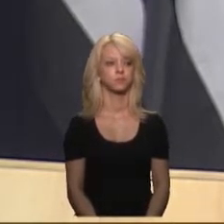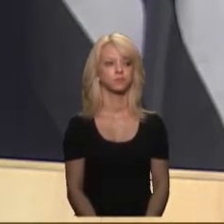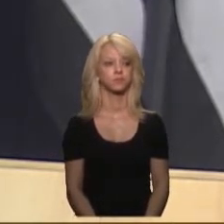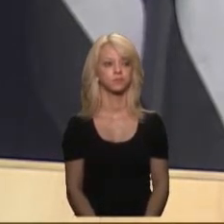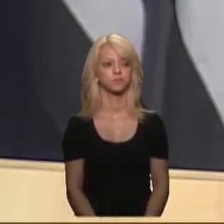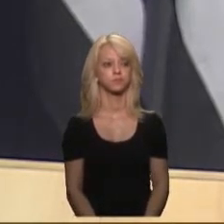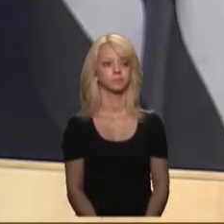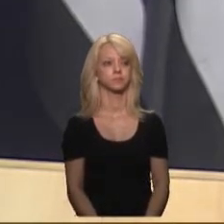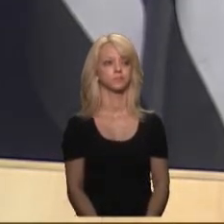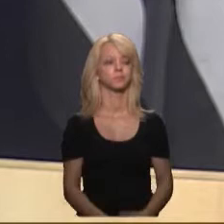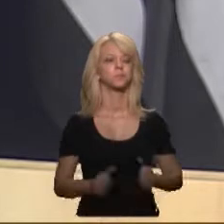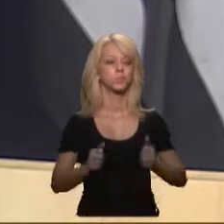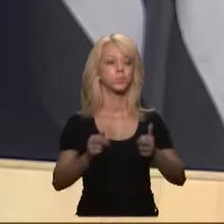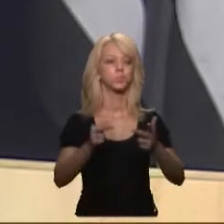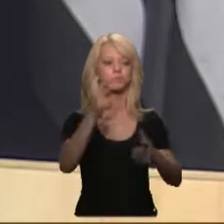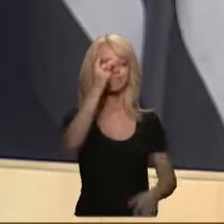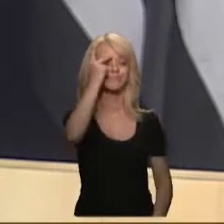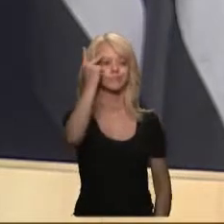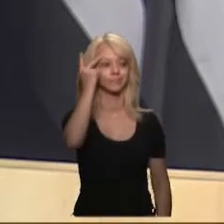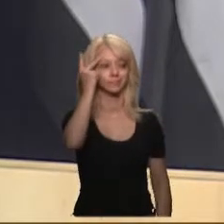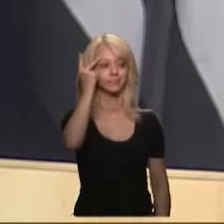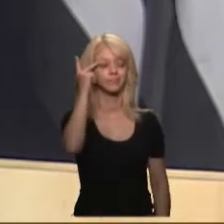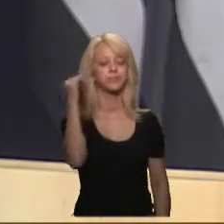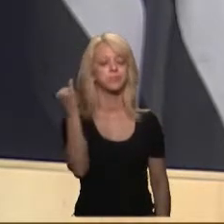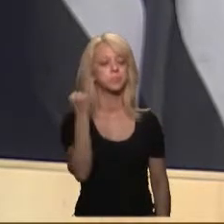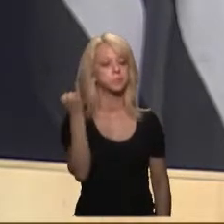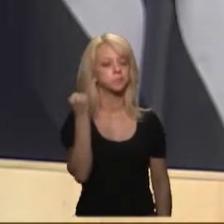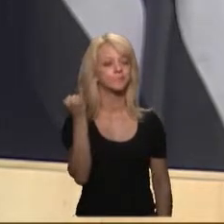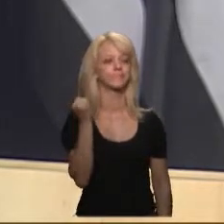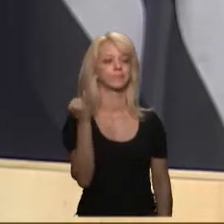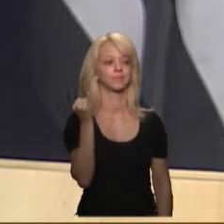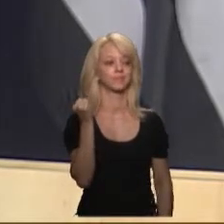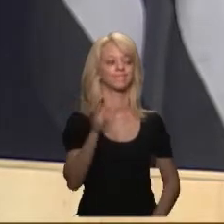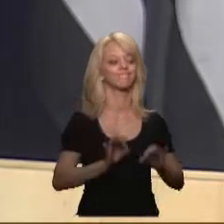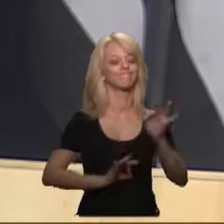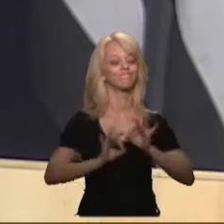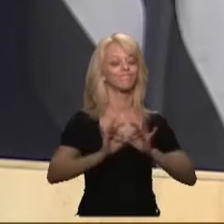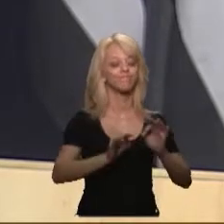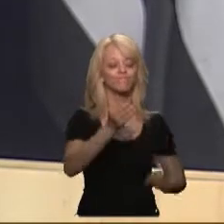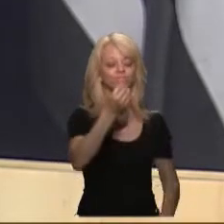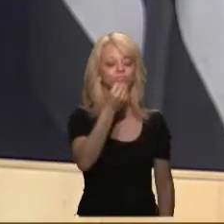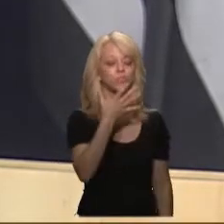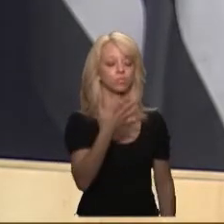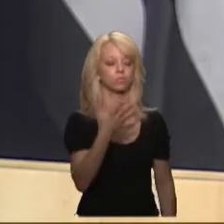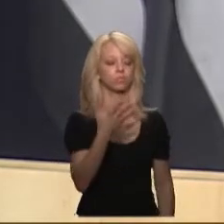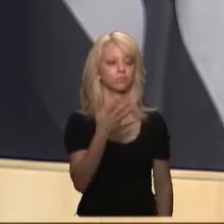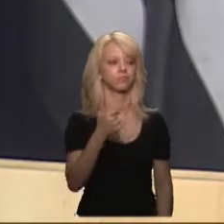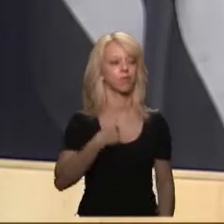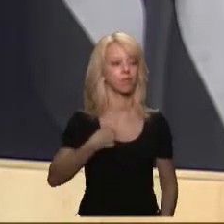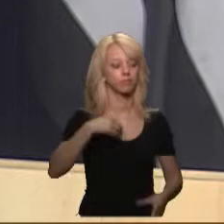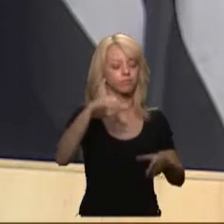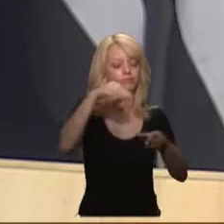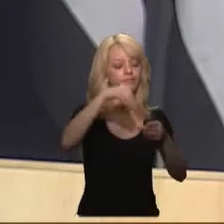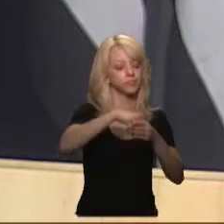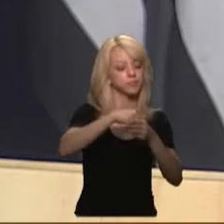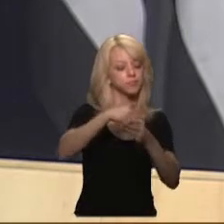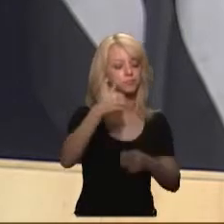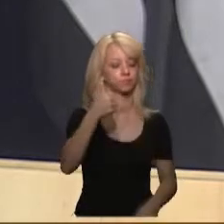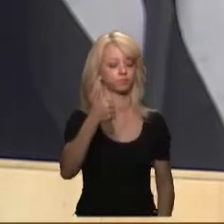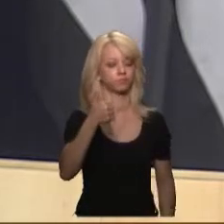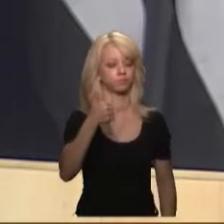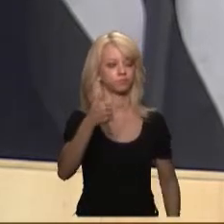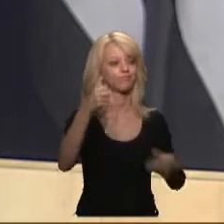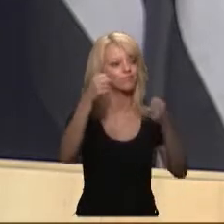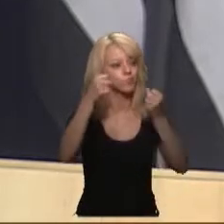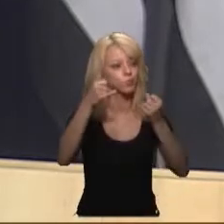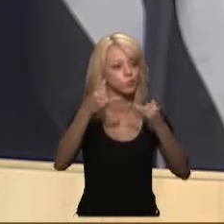algumas pessoas é um momento decisivo. Então, realmente, acho que é um projeto muito bom, votei favorável e justifico